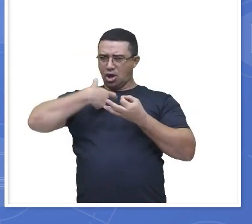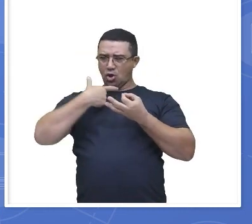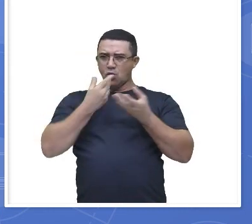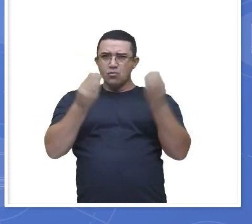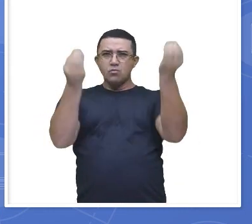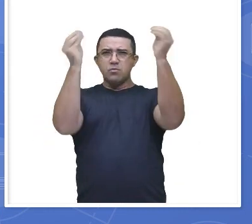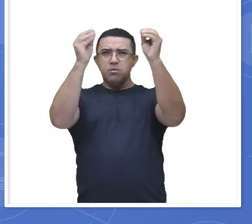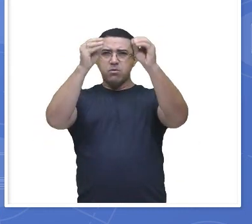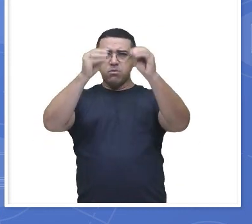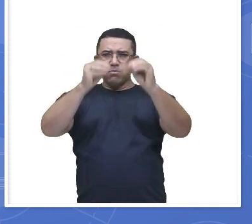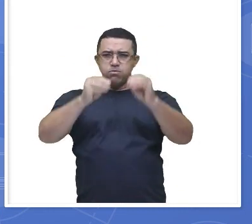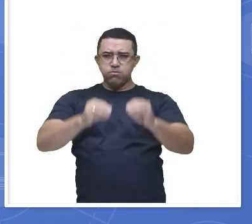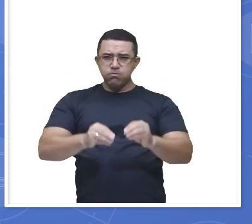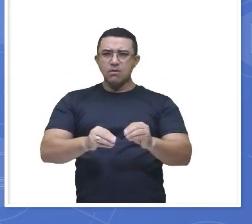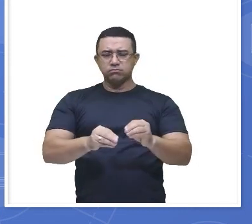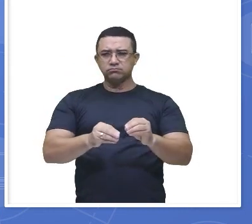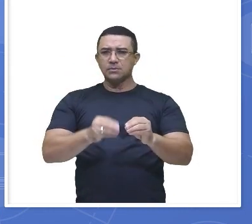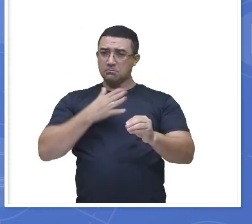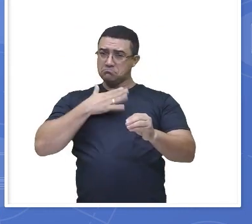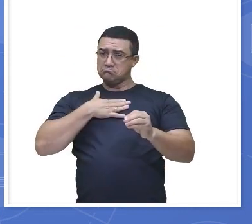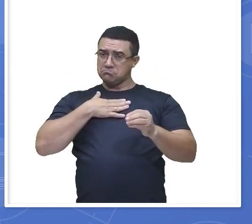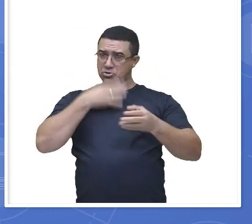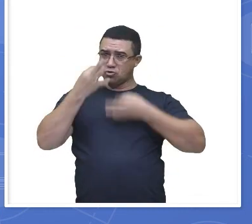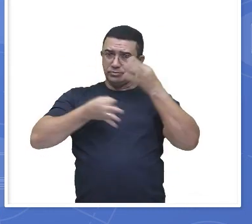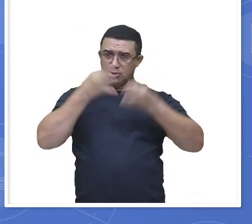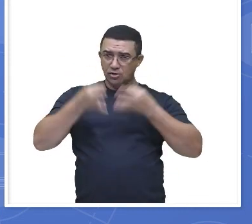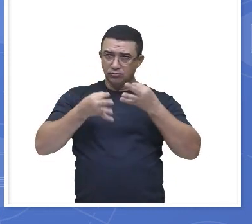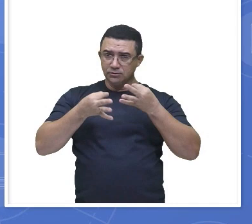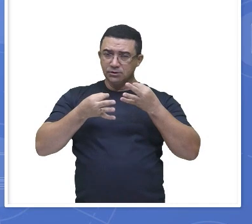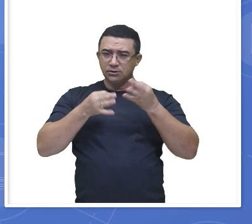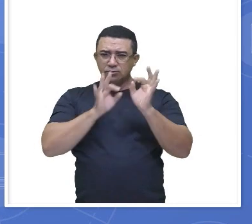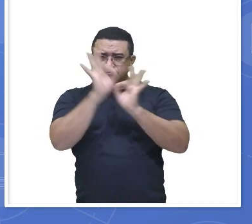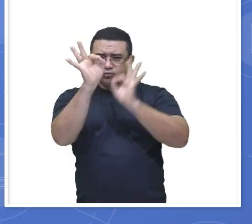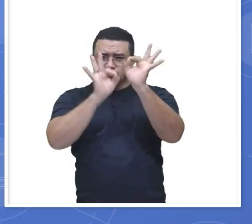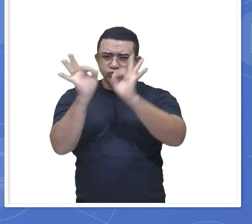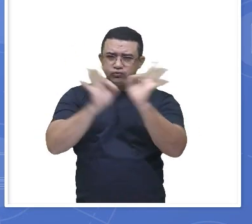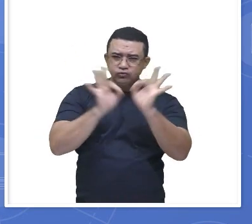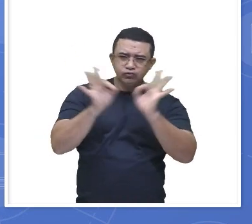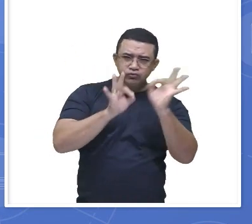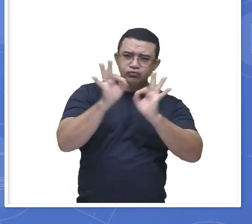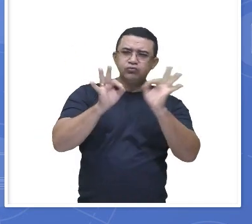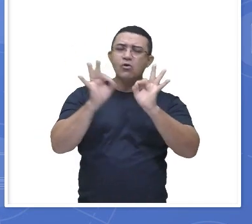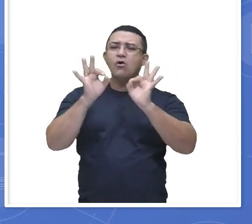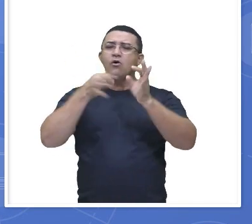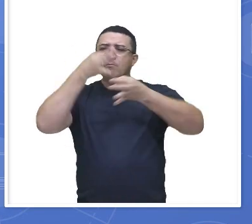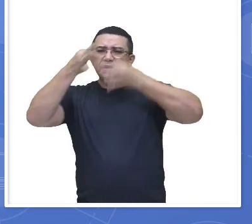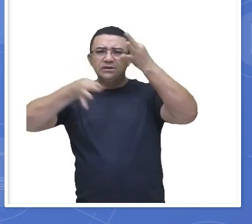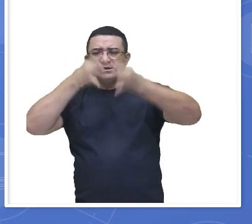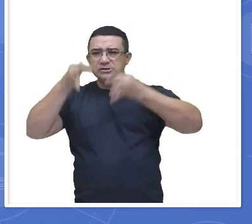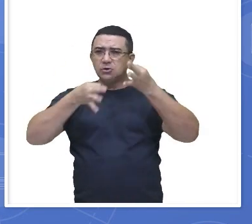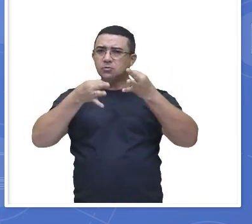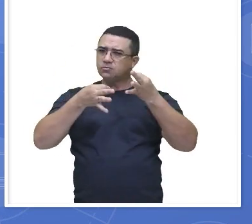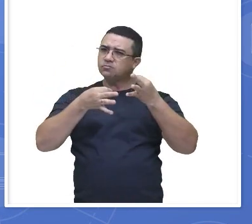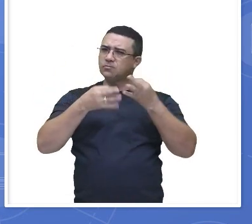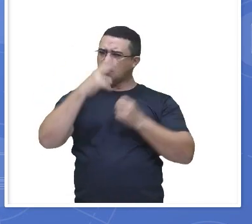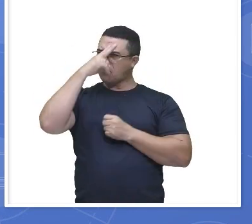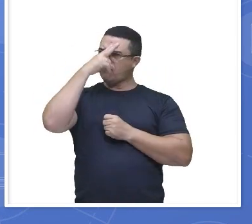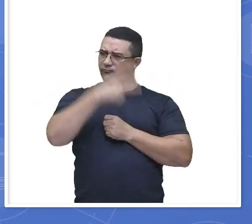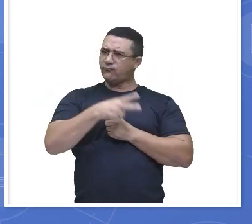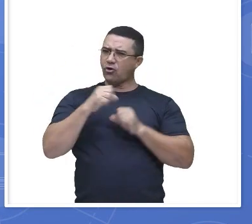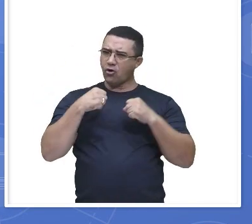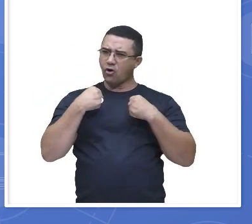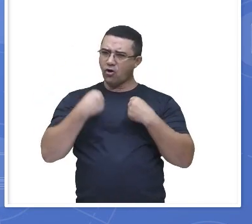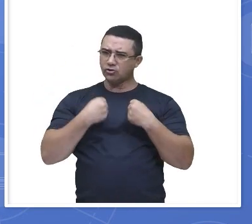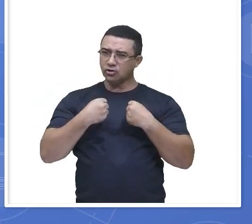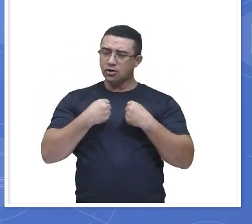opinião, que eu também chamo de tese, tá bom? E aí, construo uma argumentação sólida o suficiente para quê? Para que